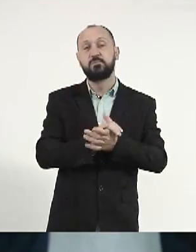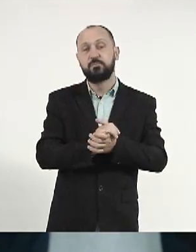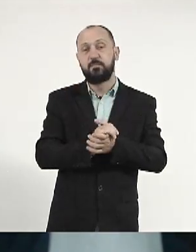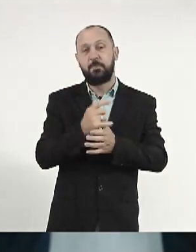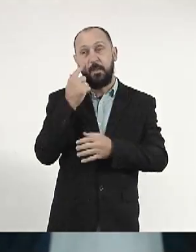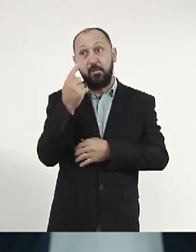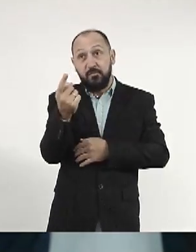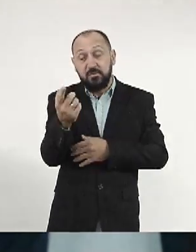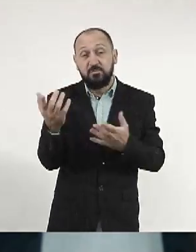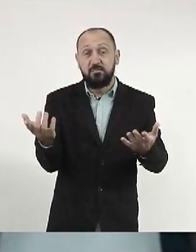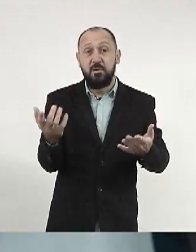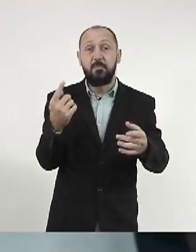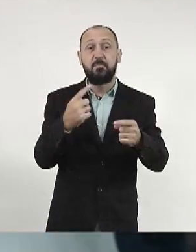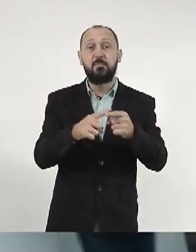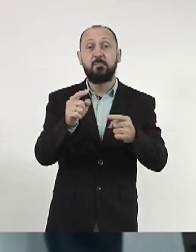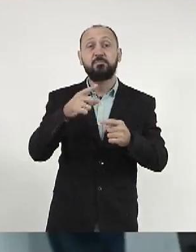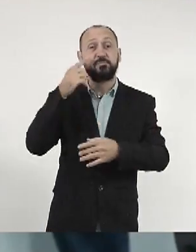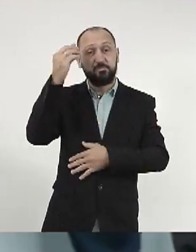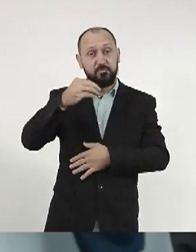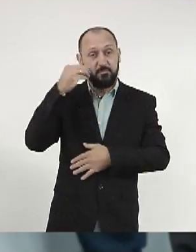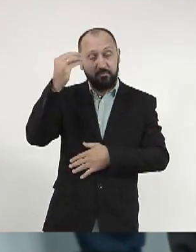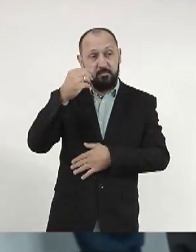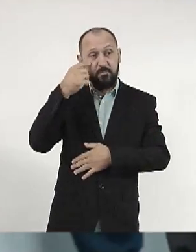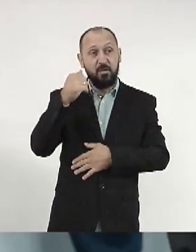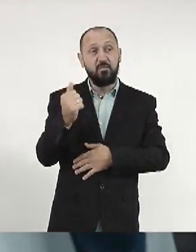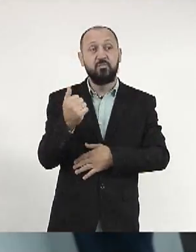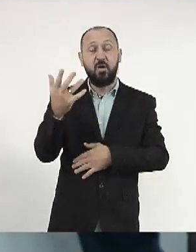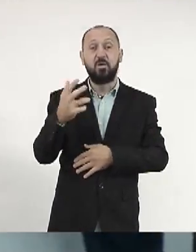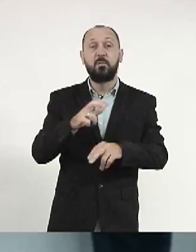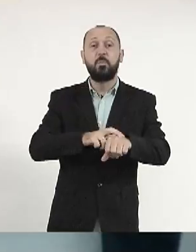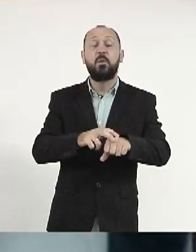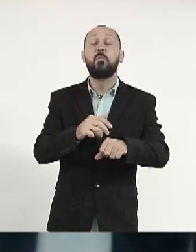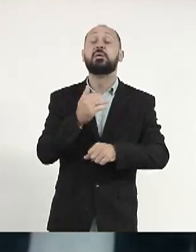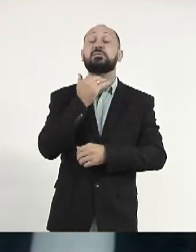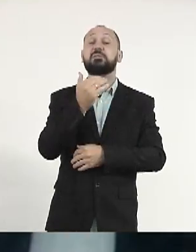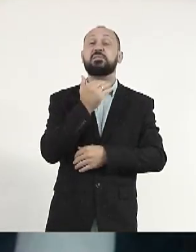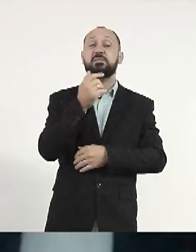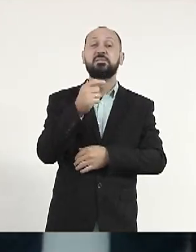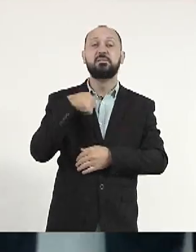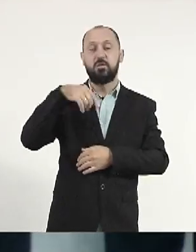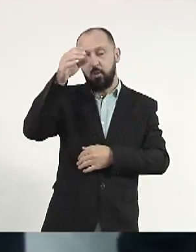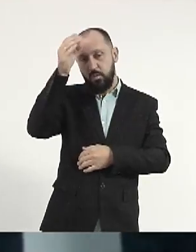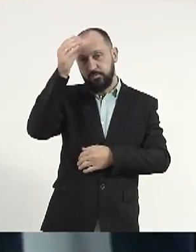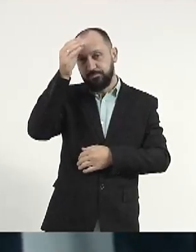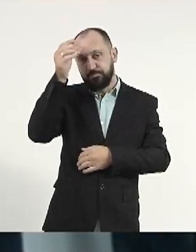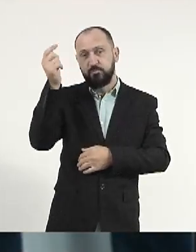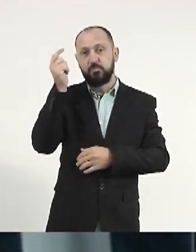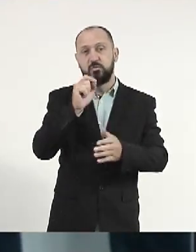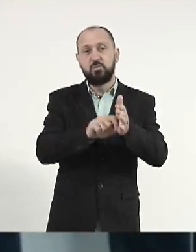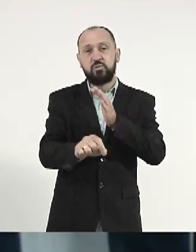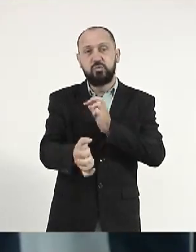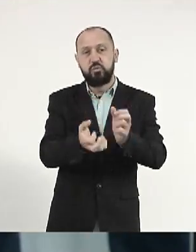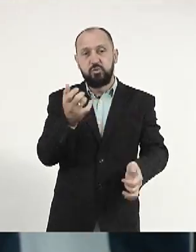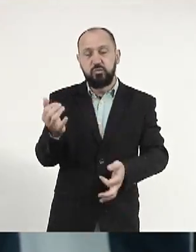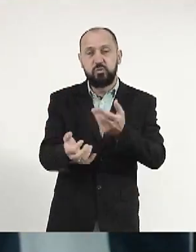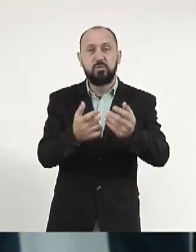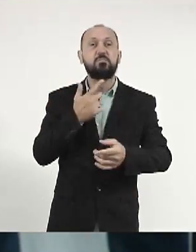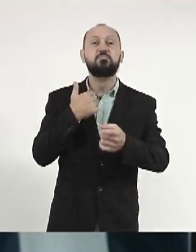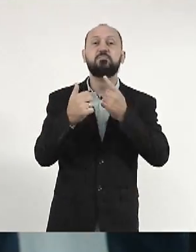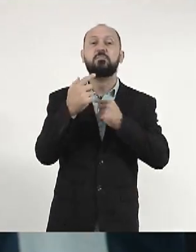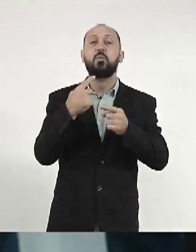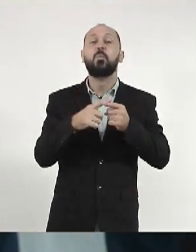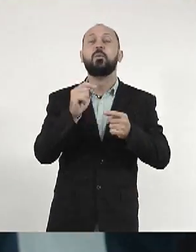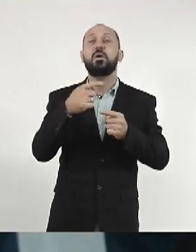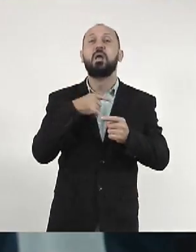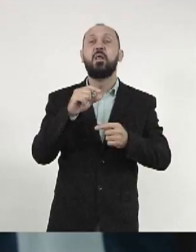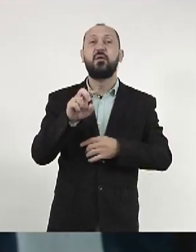Vossa Excelência está falando é porque Vossa Excelência não tem experiência do campo, porque ninguém de sã consciência põe fogo de propósito, porque ele